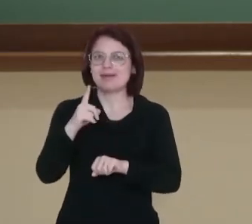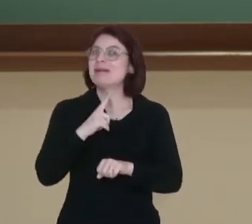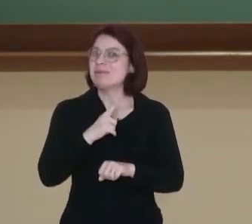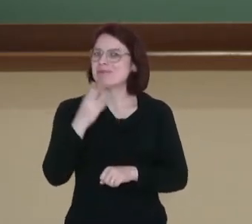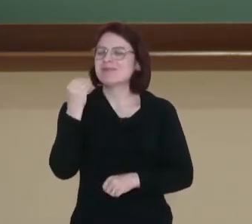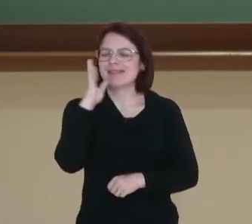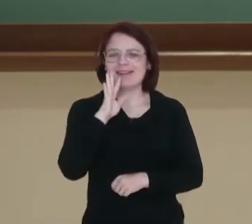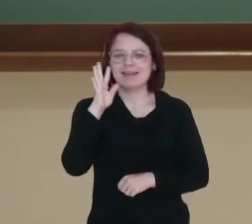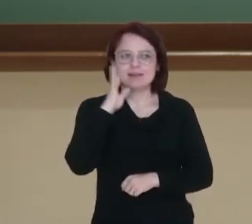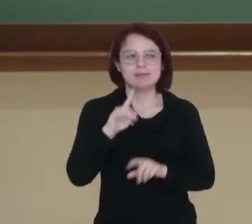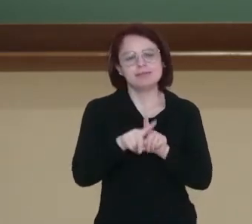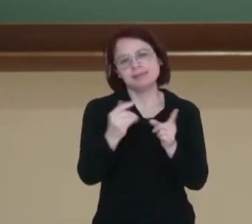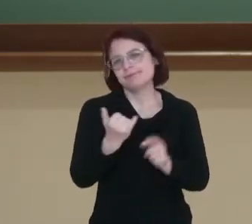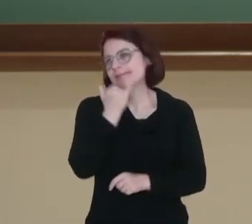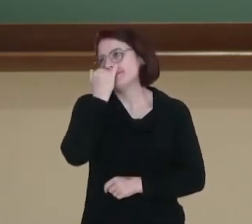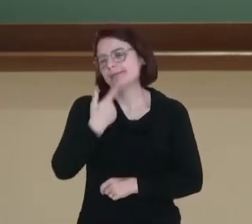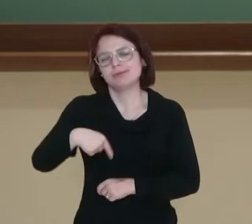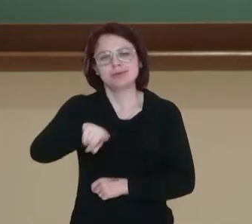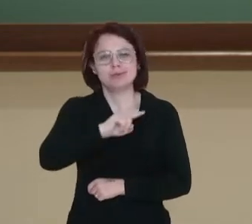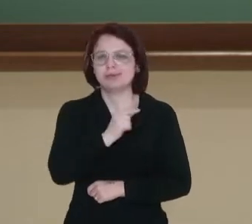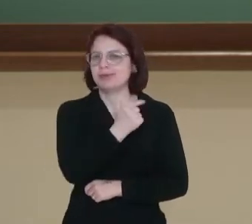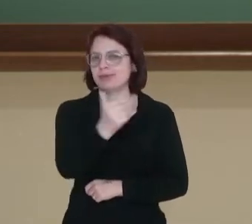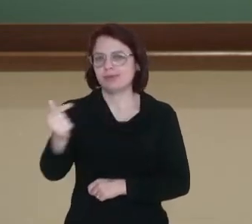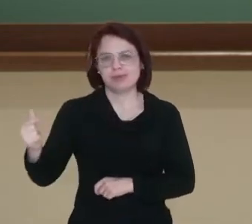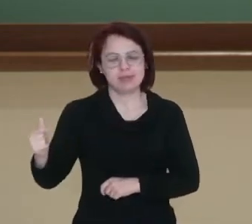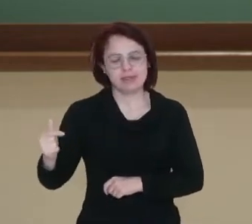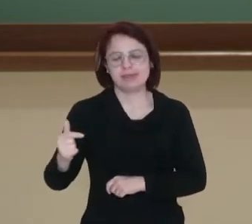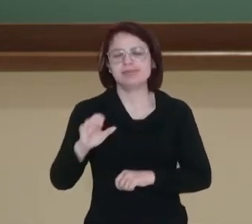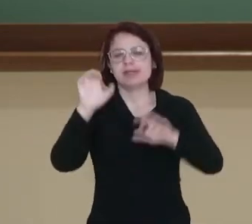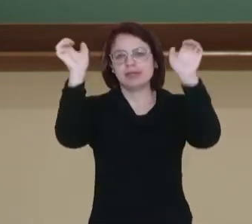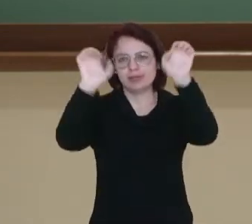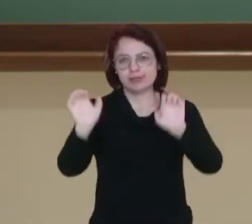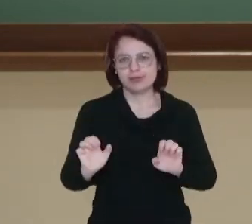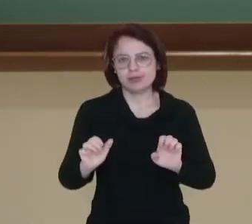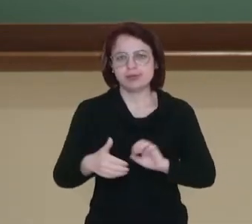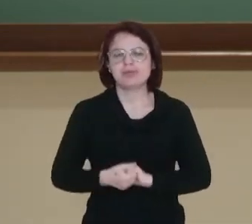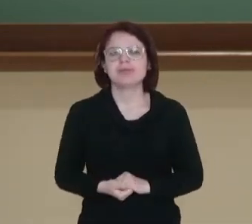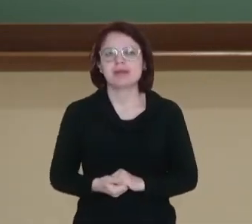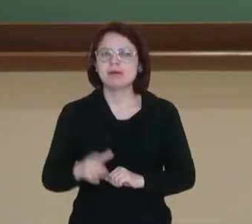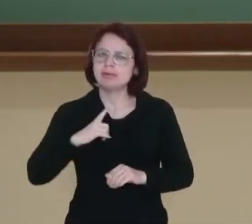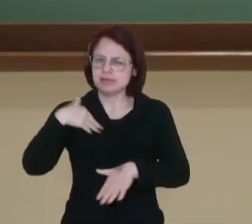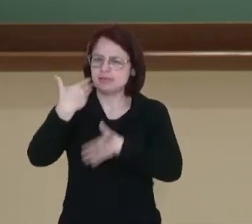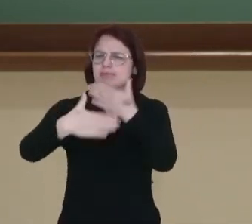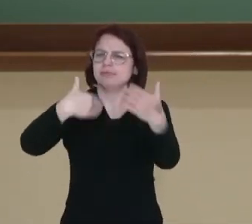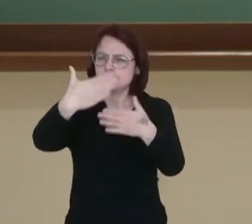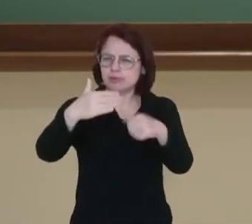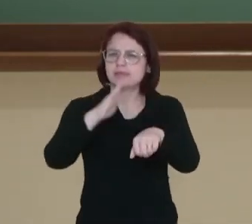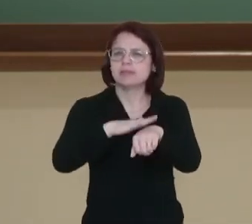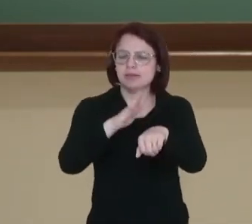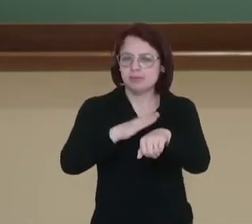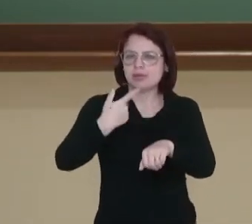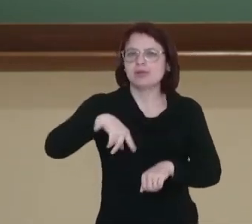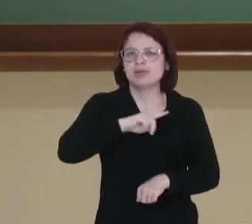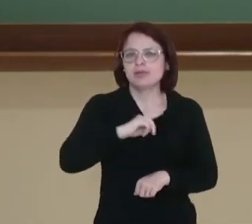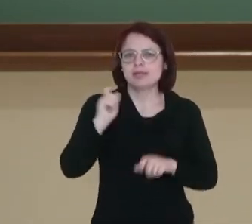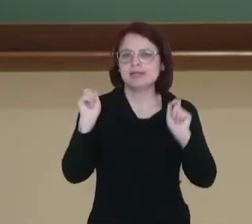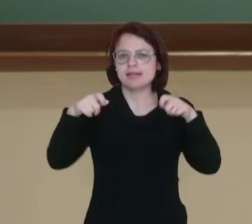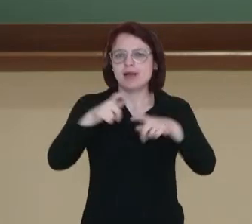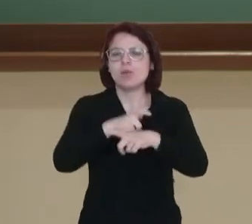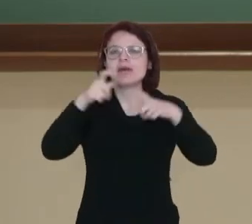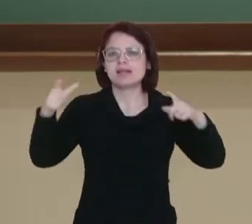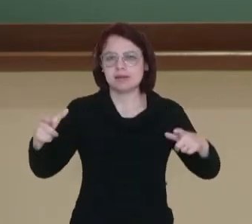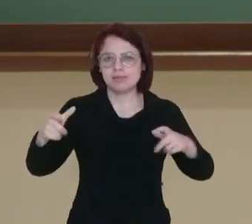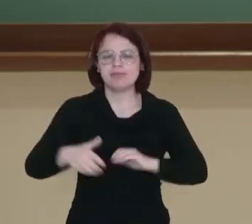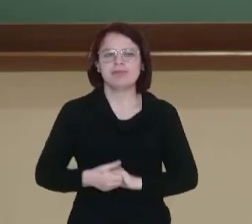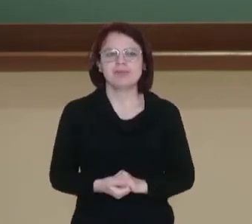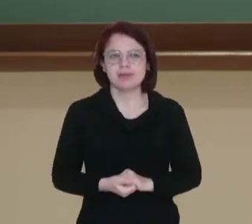agradável. Infelizmente, nós não temos toda a estrutura ainda, mas isso, com o tempo, esperamos que vá aumentando e as pessoas